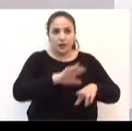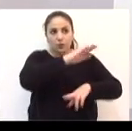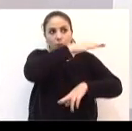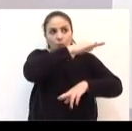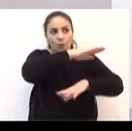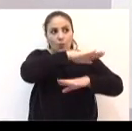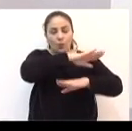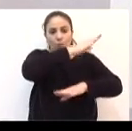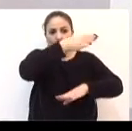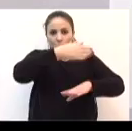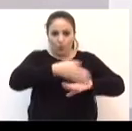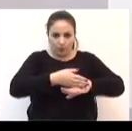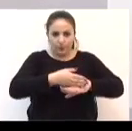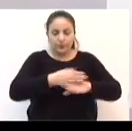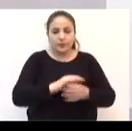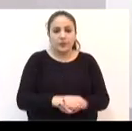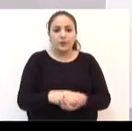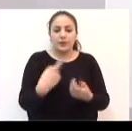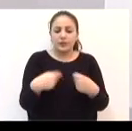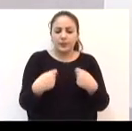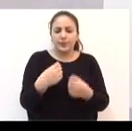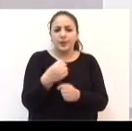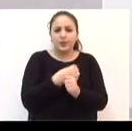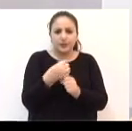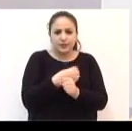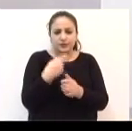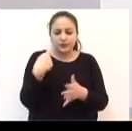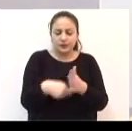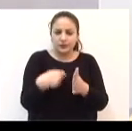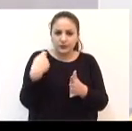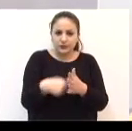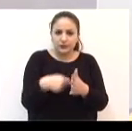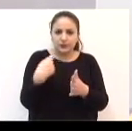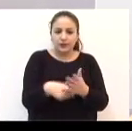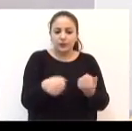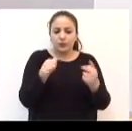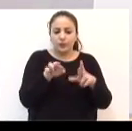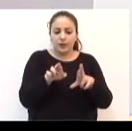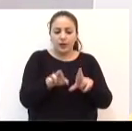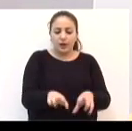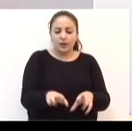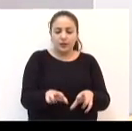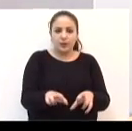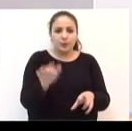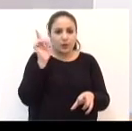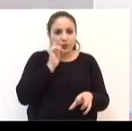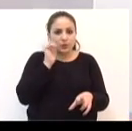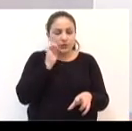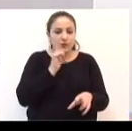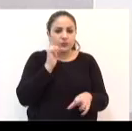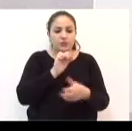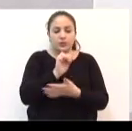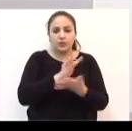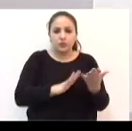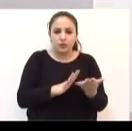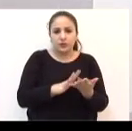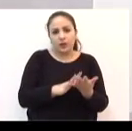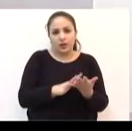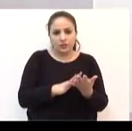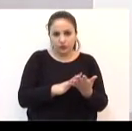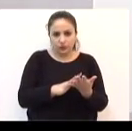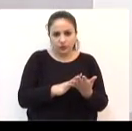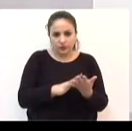daquele educandário que há anos vem buscando a área coberta para atividades lúdicas,